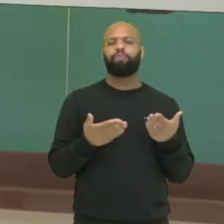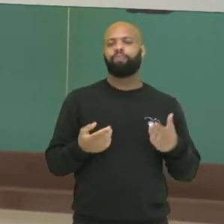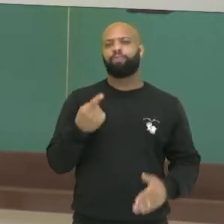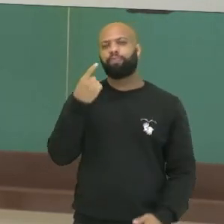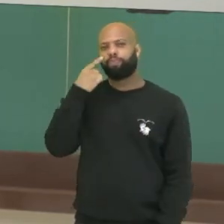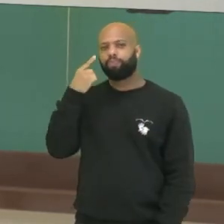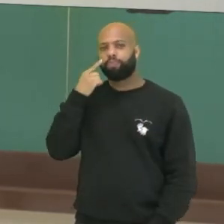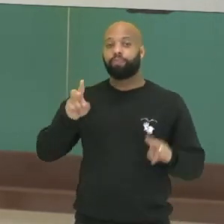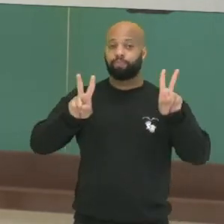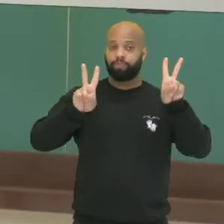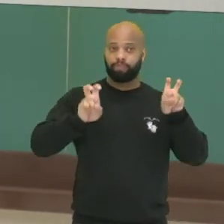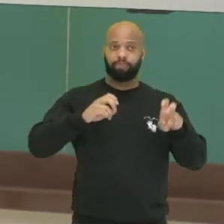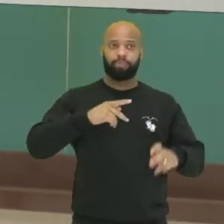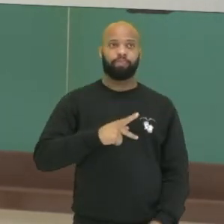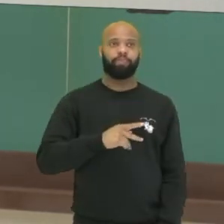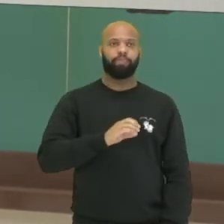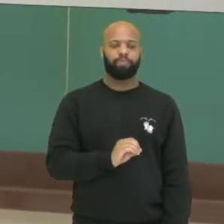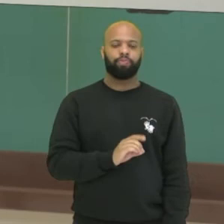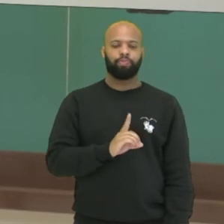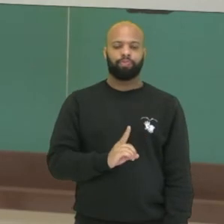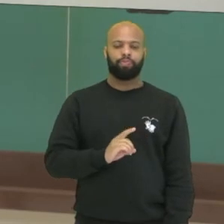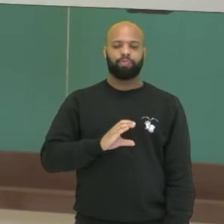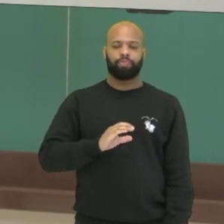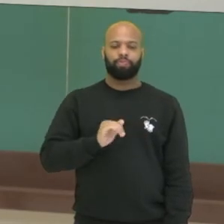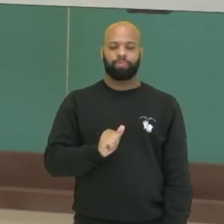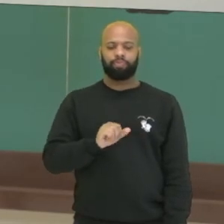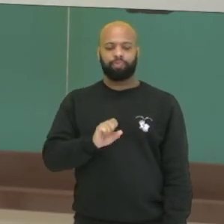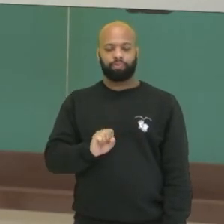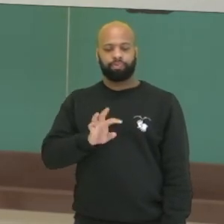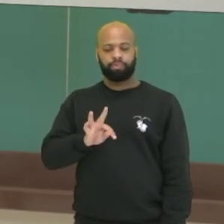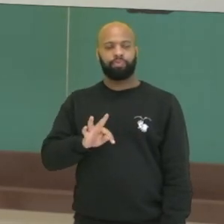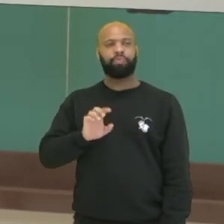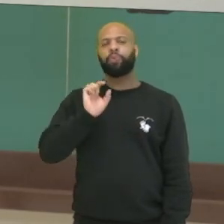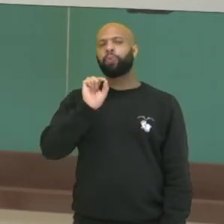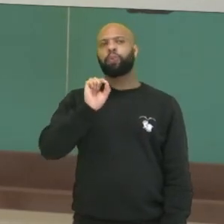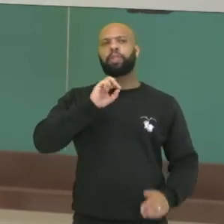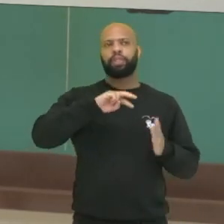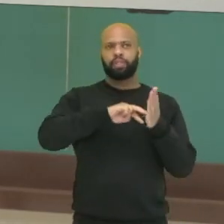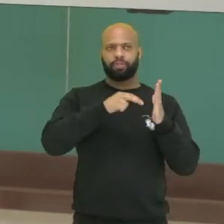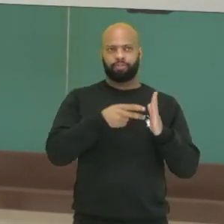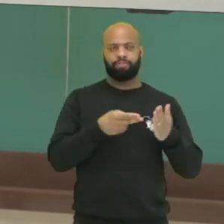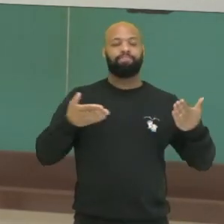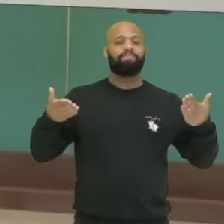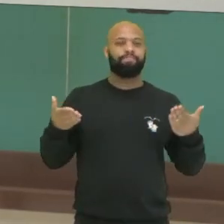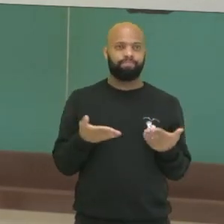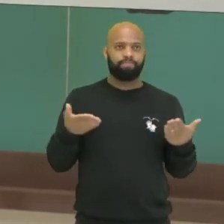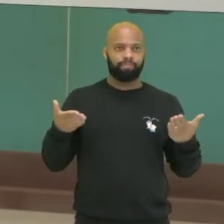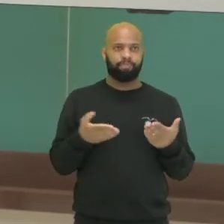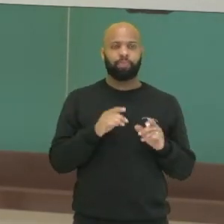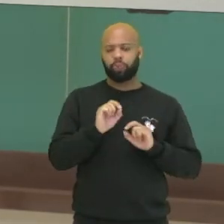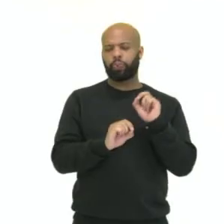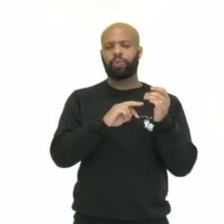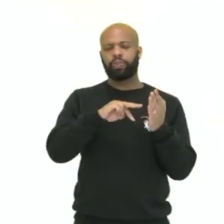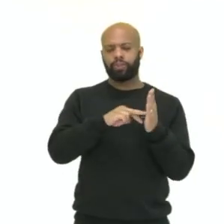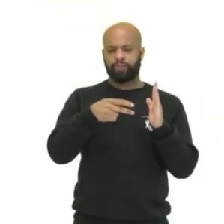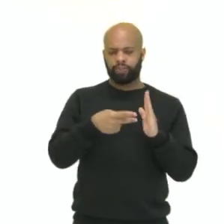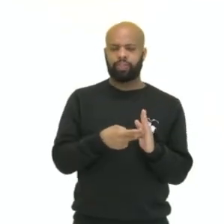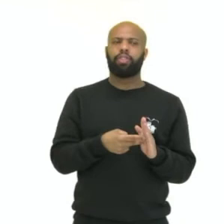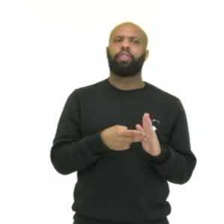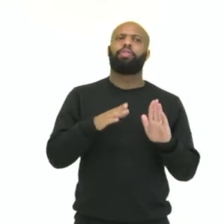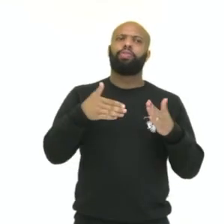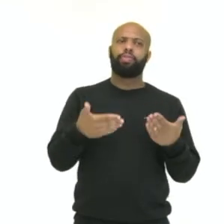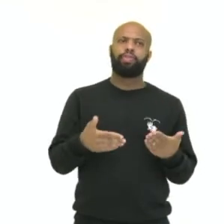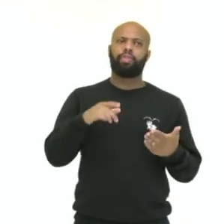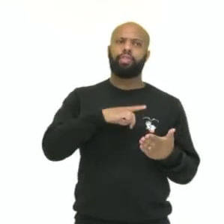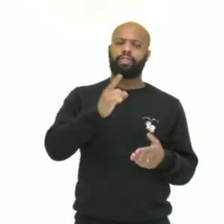galera, podcast. O que seria um podcast? Um podcast? Atualmente, podemos dizer que